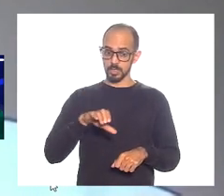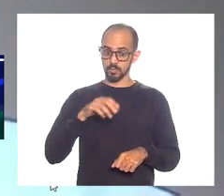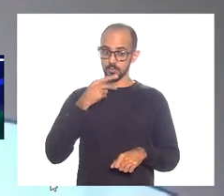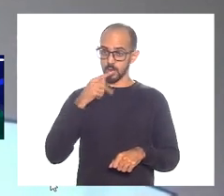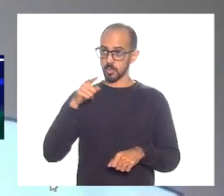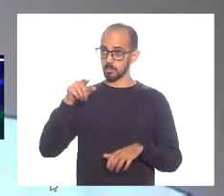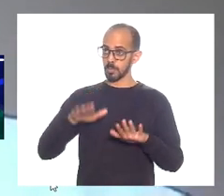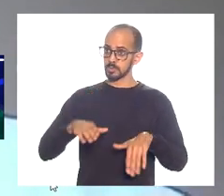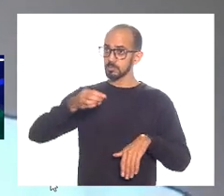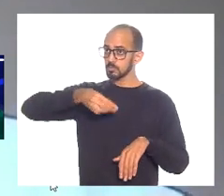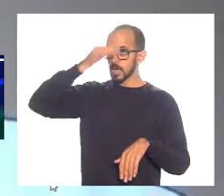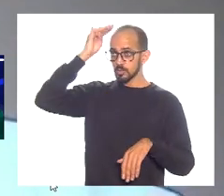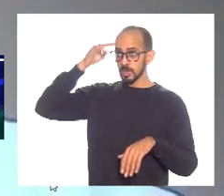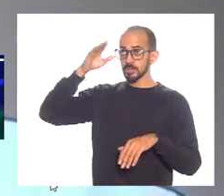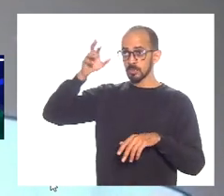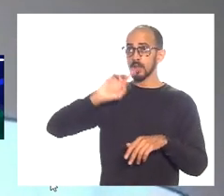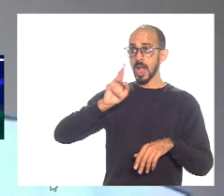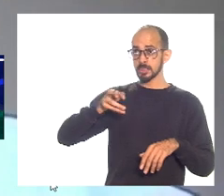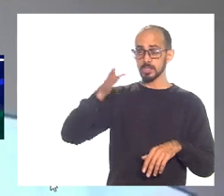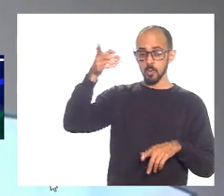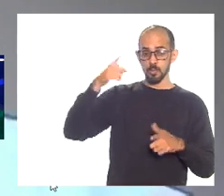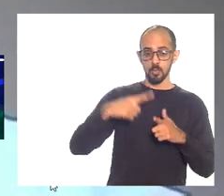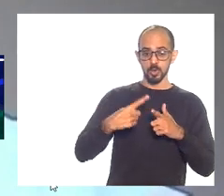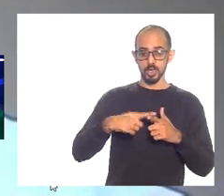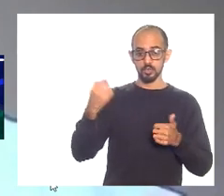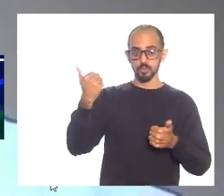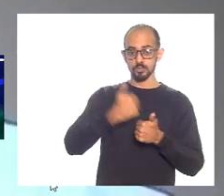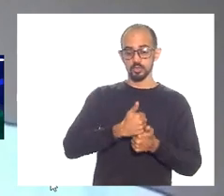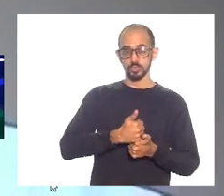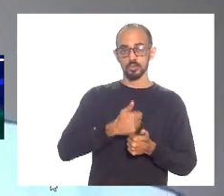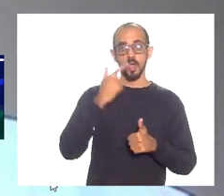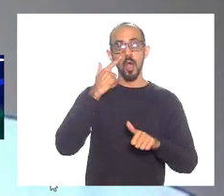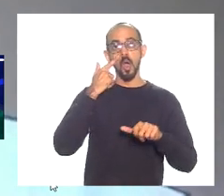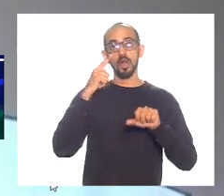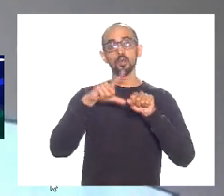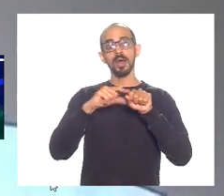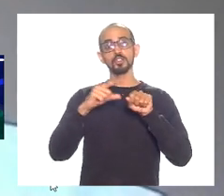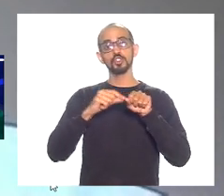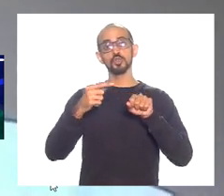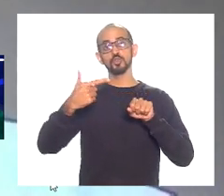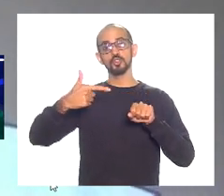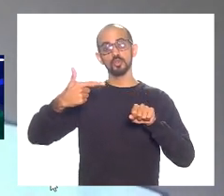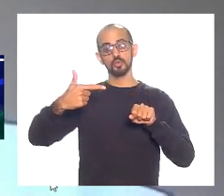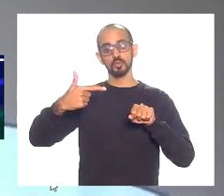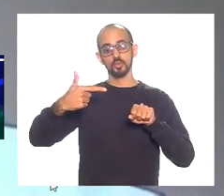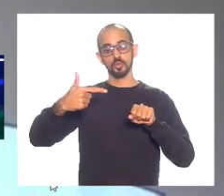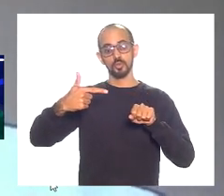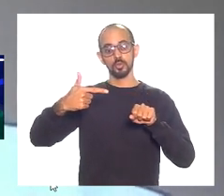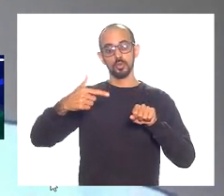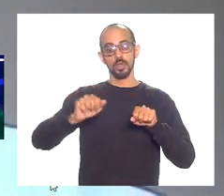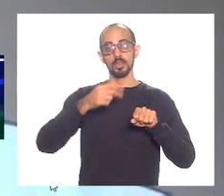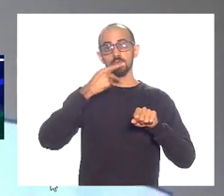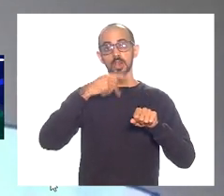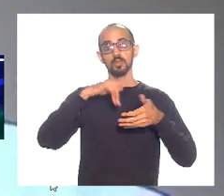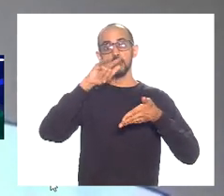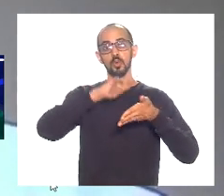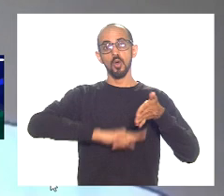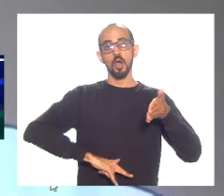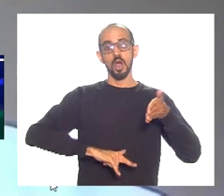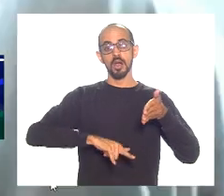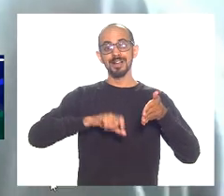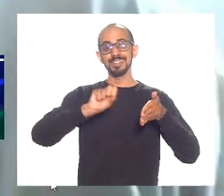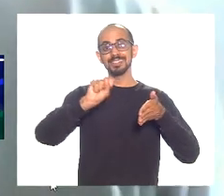tem razão, que no substitutivo, veja o artigo 2º, o referido relatório será elaborado. A lei é mandamental.